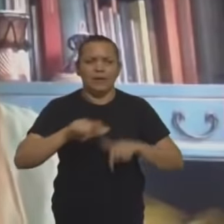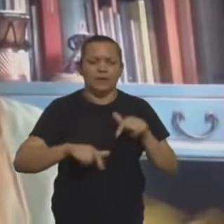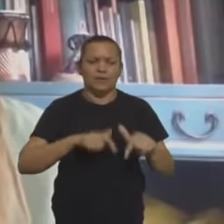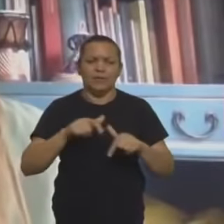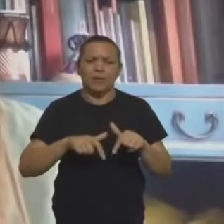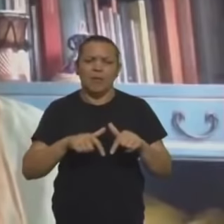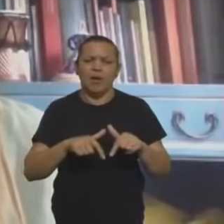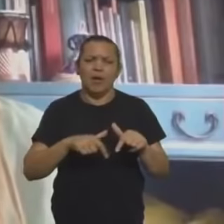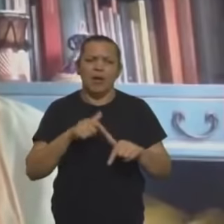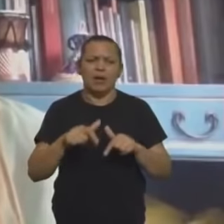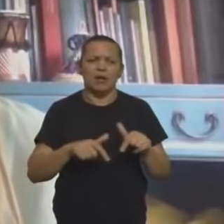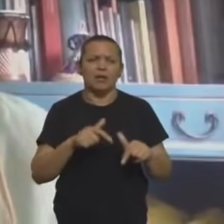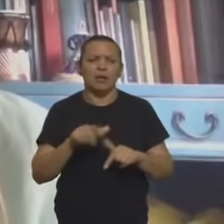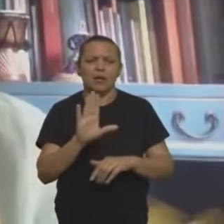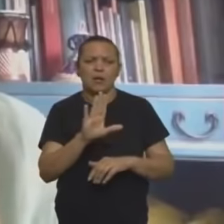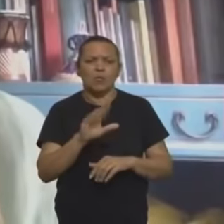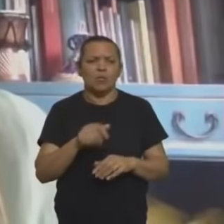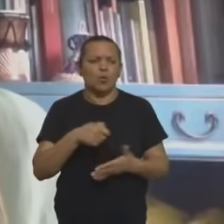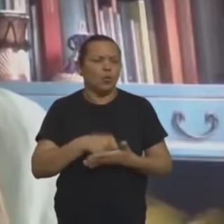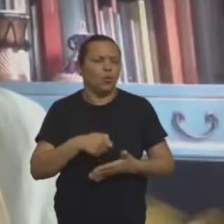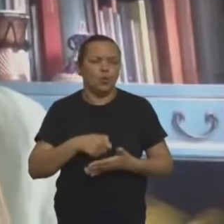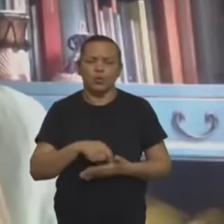menos